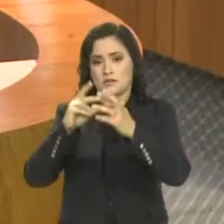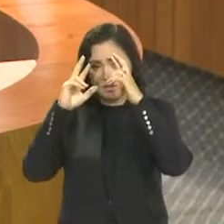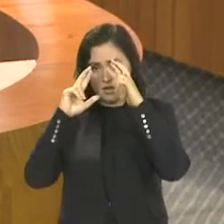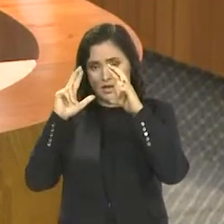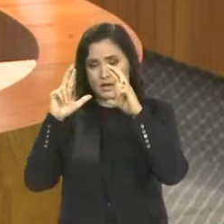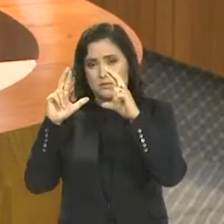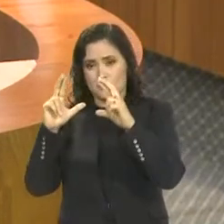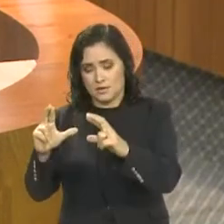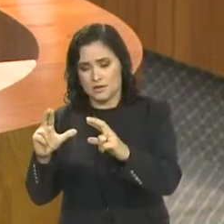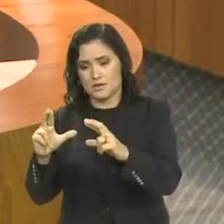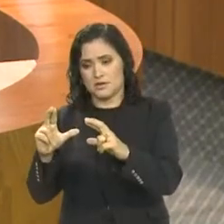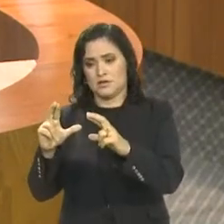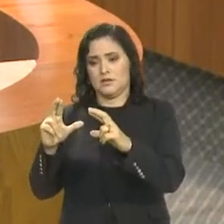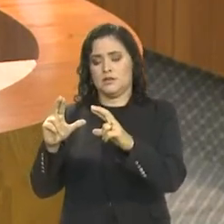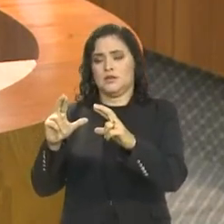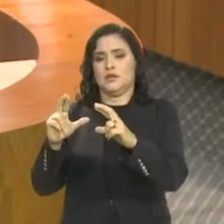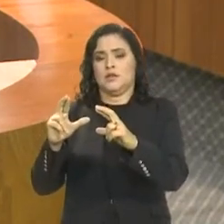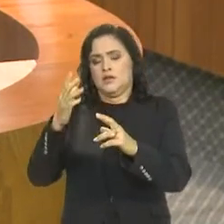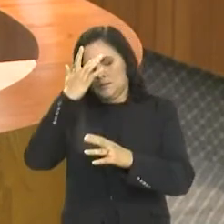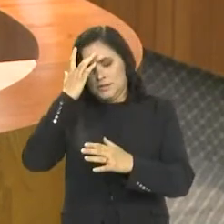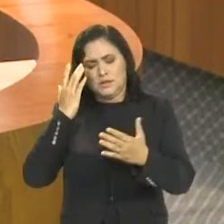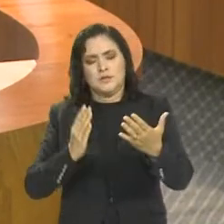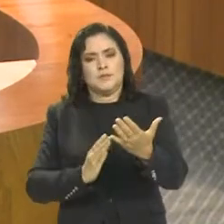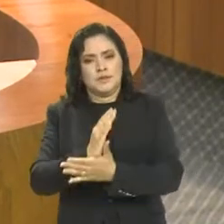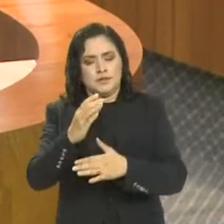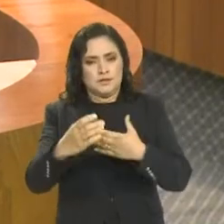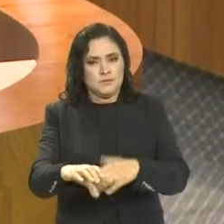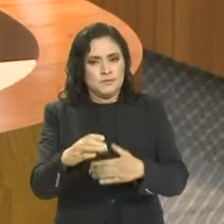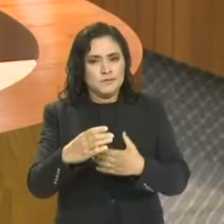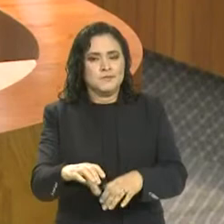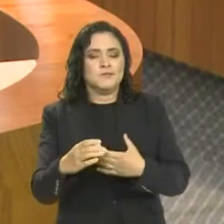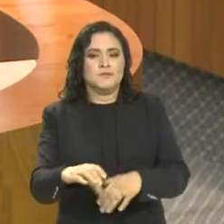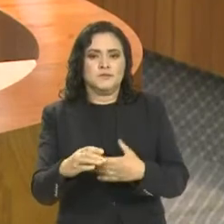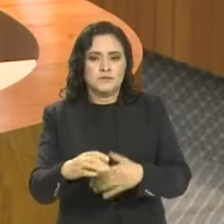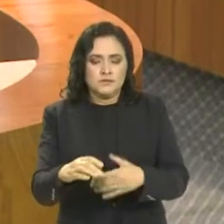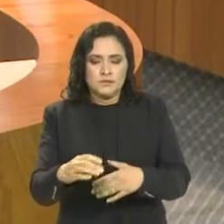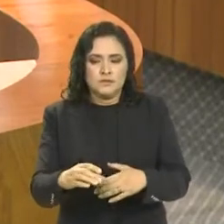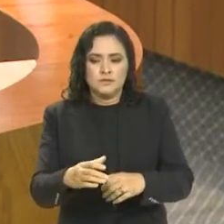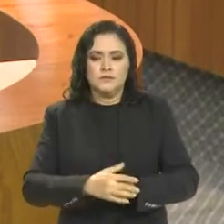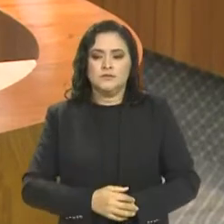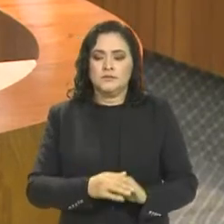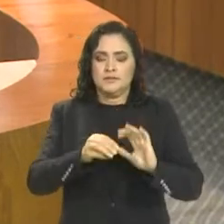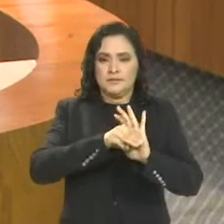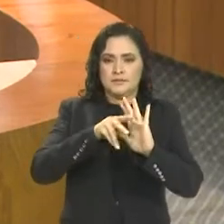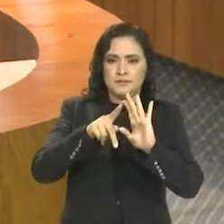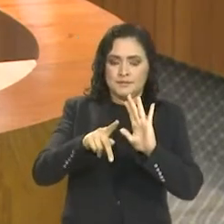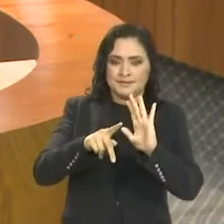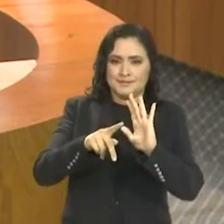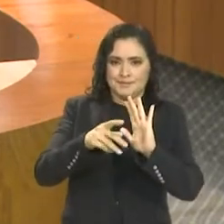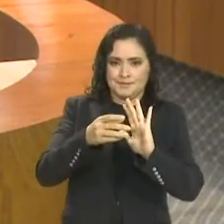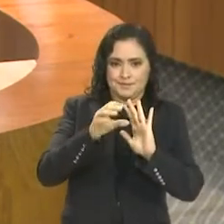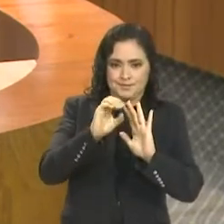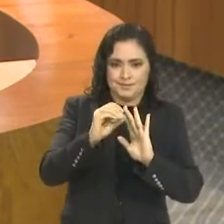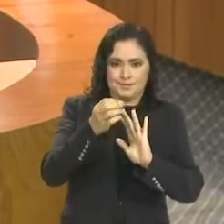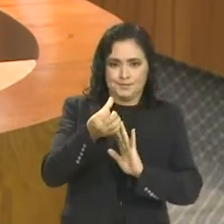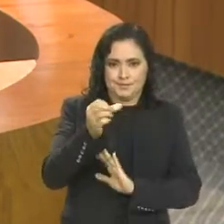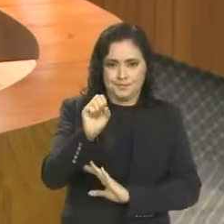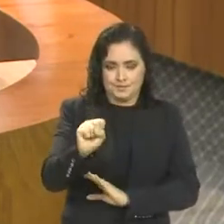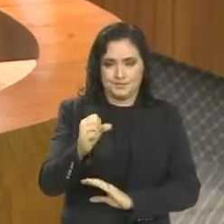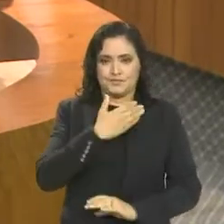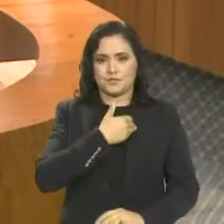aguardando a nomeação. Por meio da medida provisória número 168, o governo do Estado está